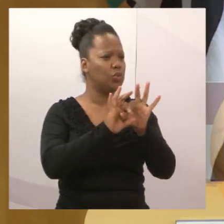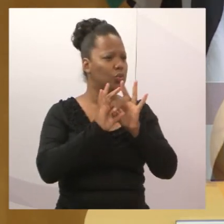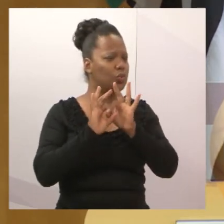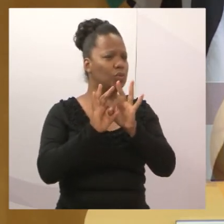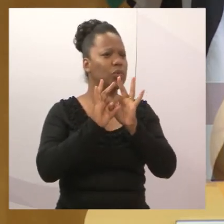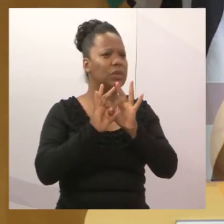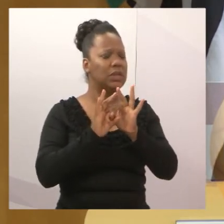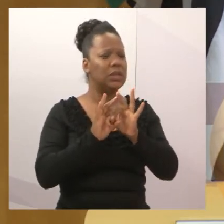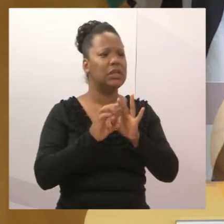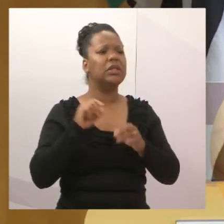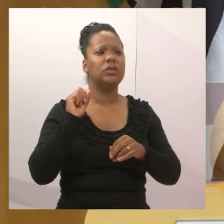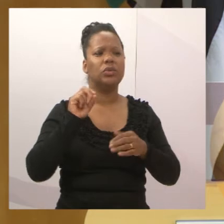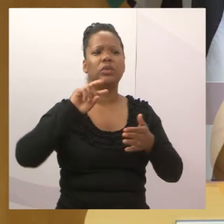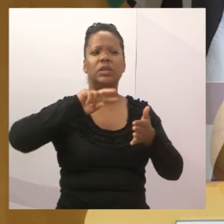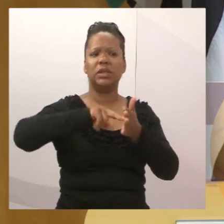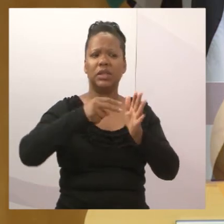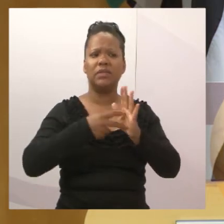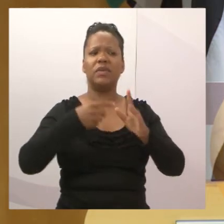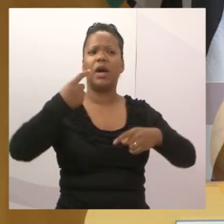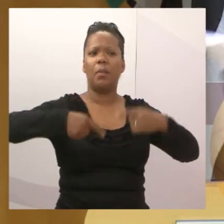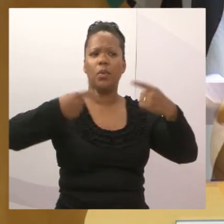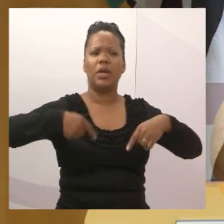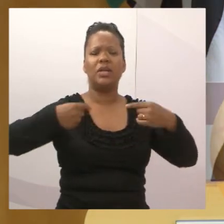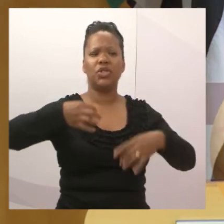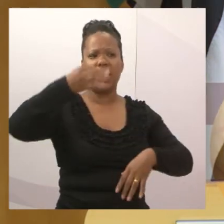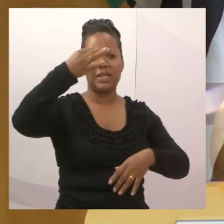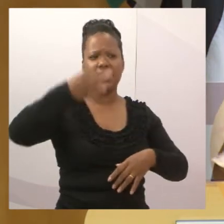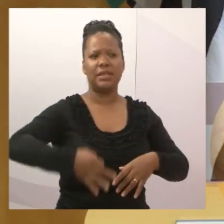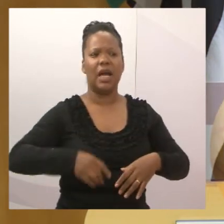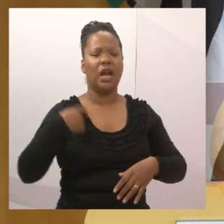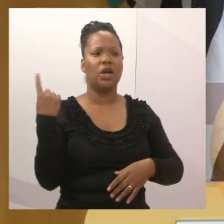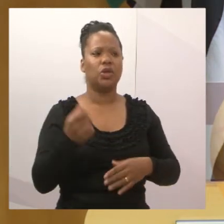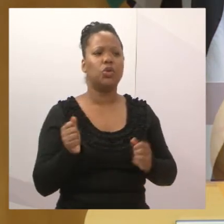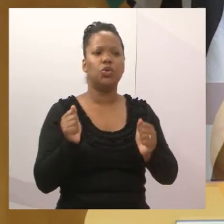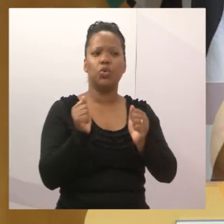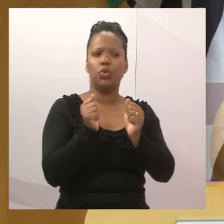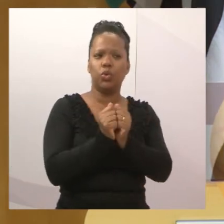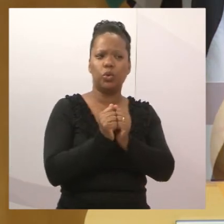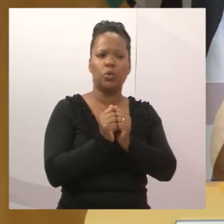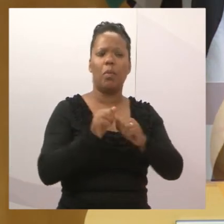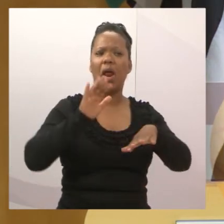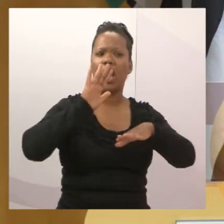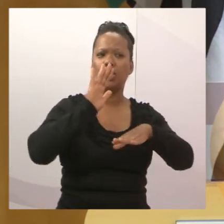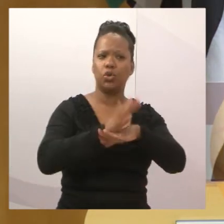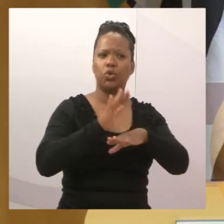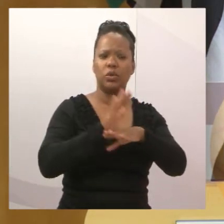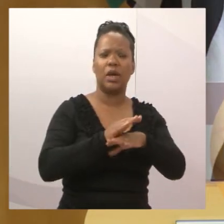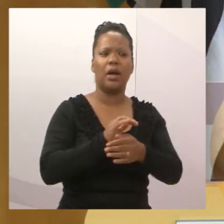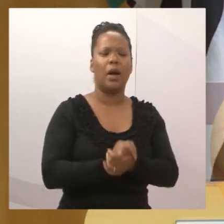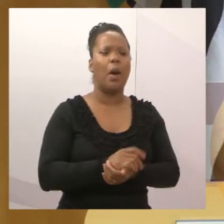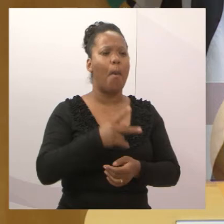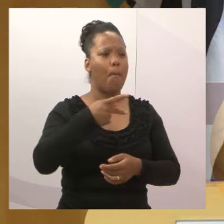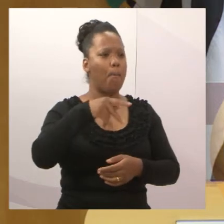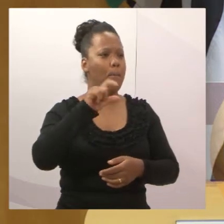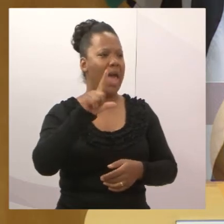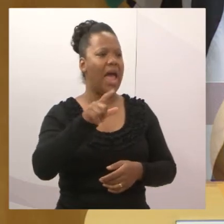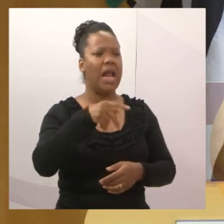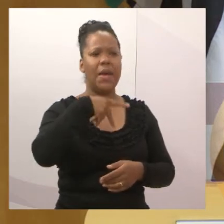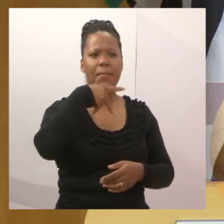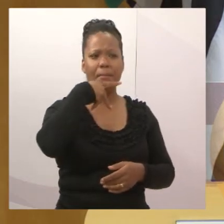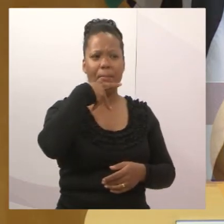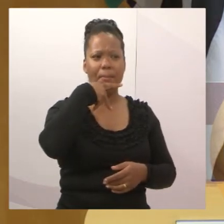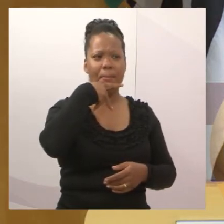que isso que é política, essa é uma política sadia, e nós estamos aqui para somar, né? O nosso partido, enquanto PL hoje, né,